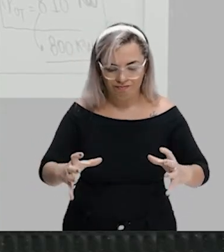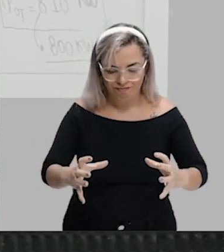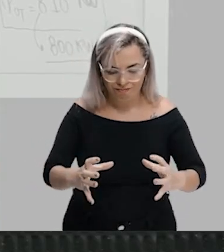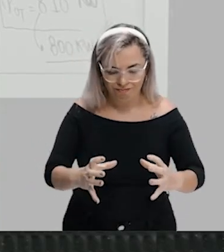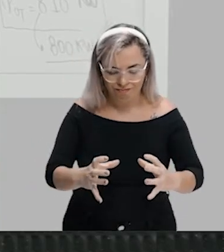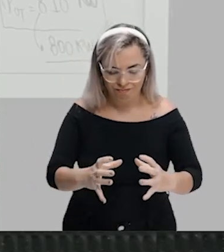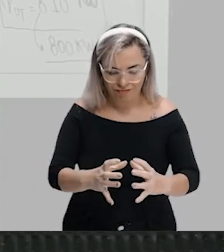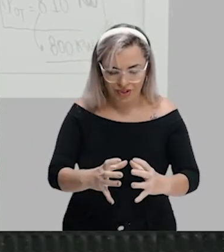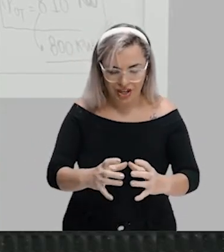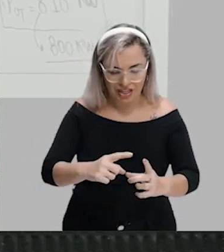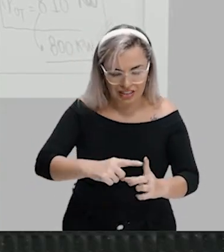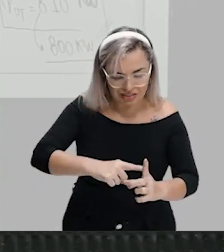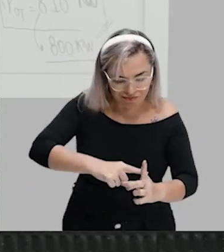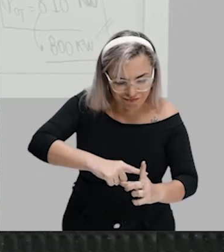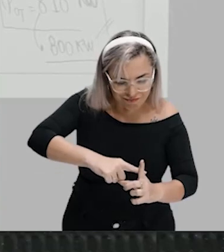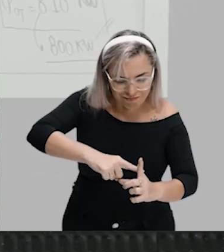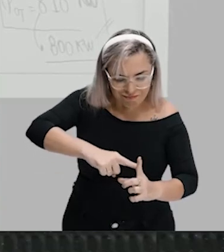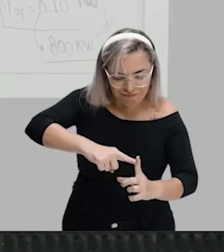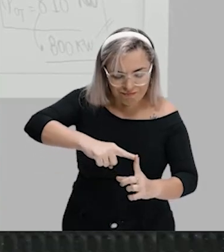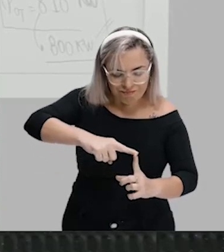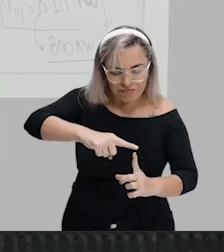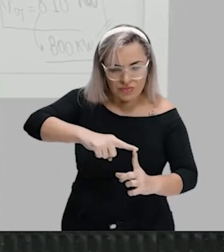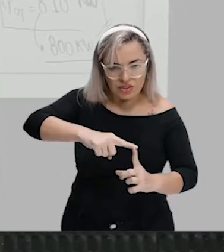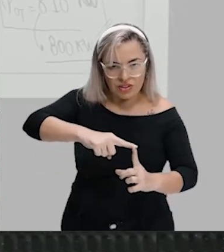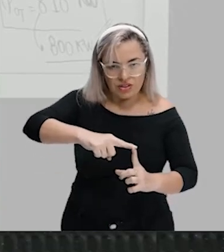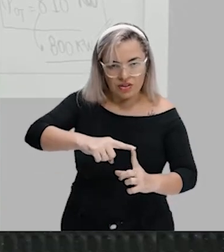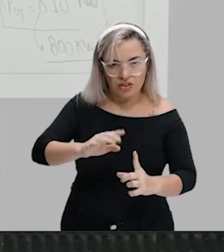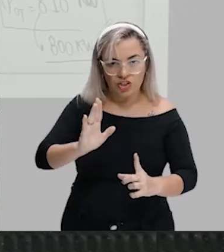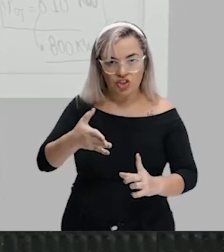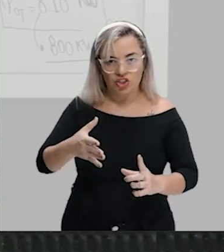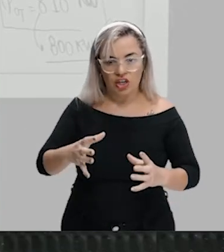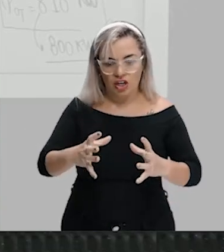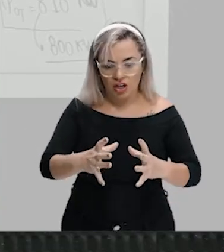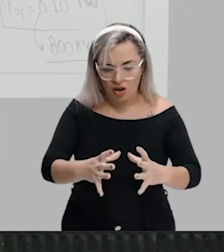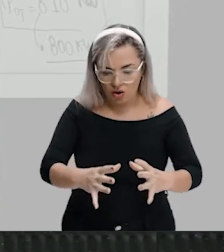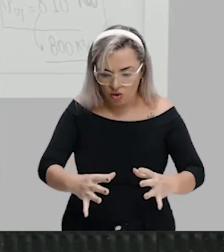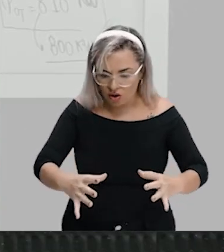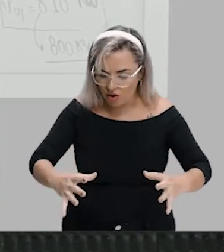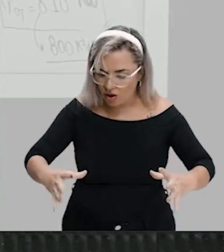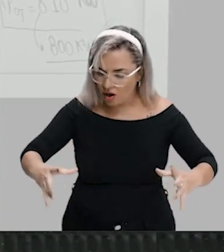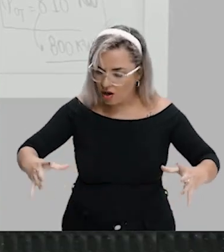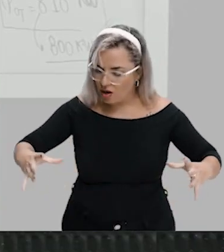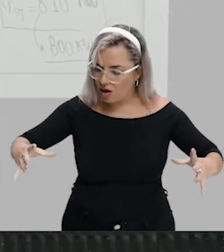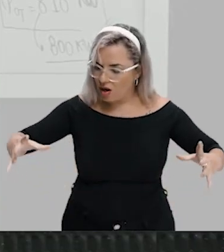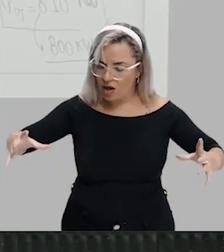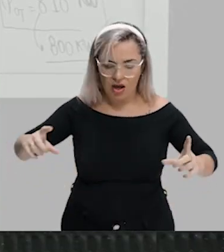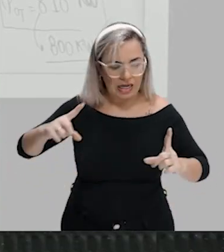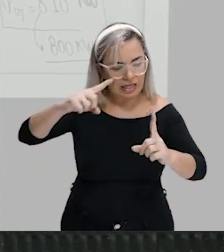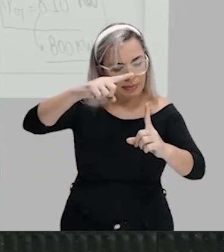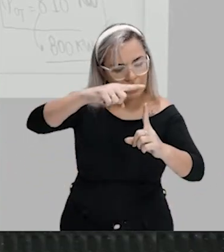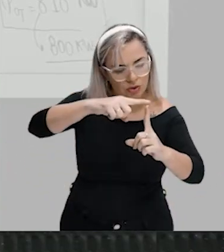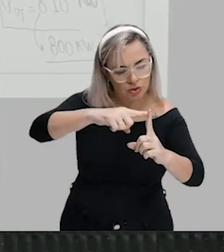Quando o gás, né, ele expande, né, a sua temperatura